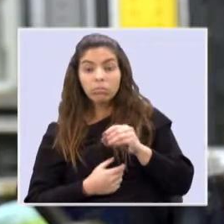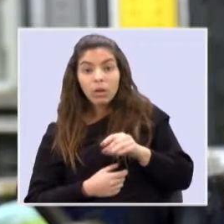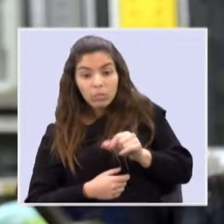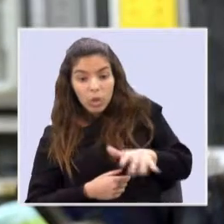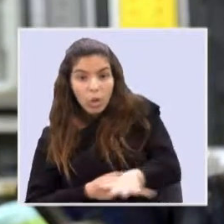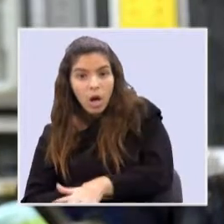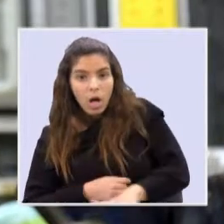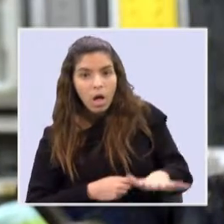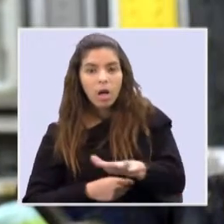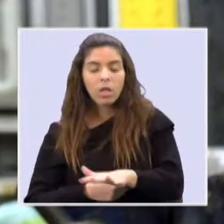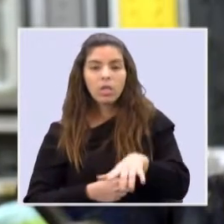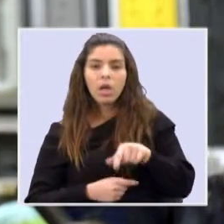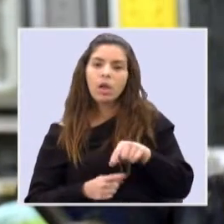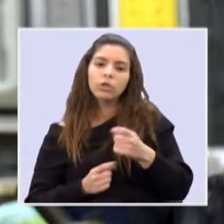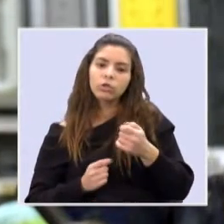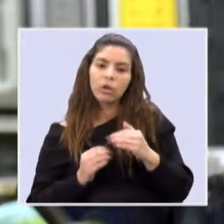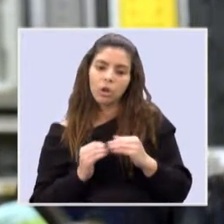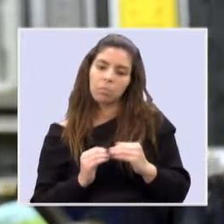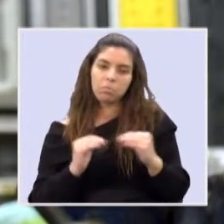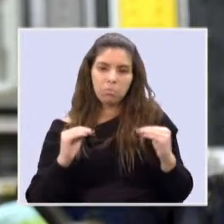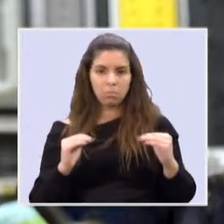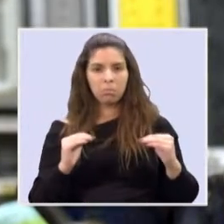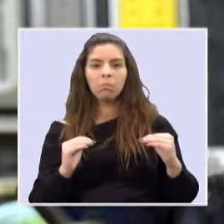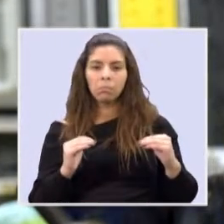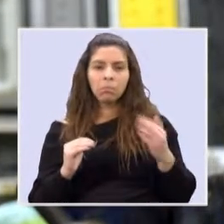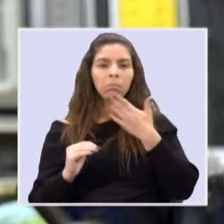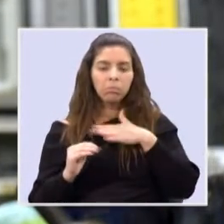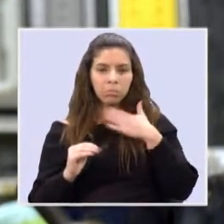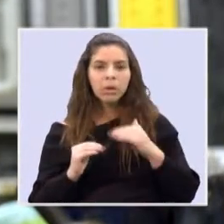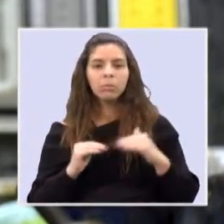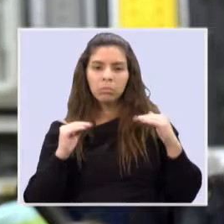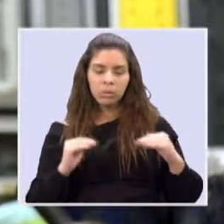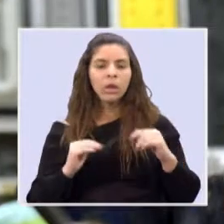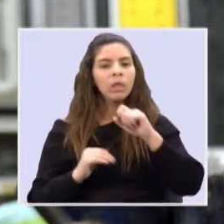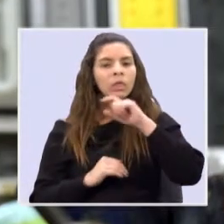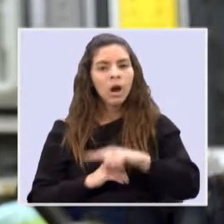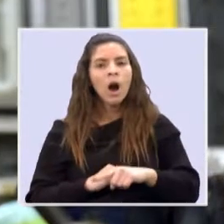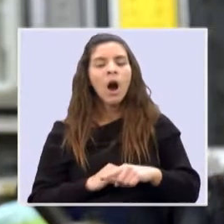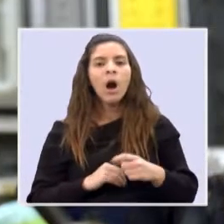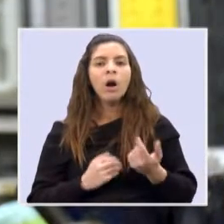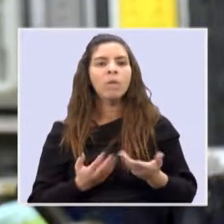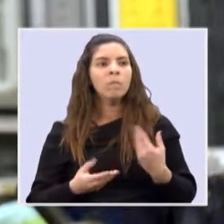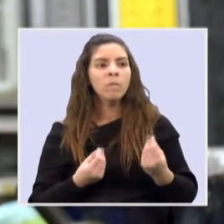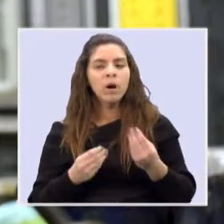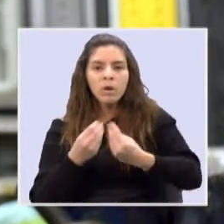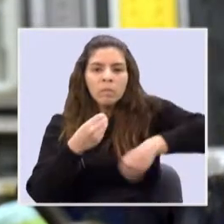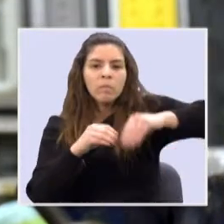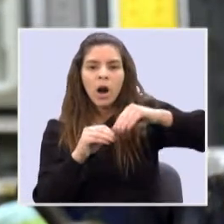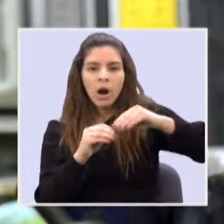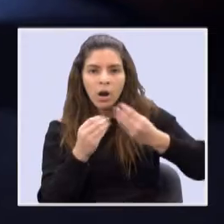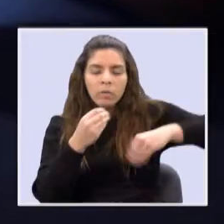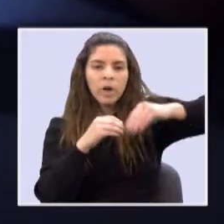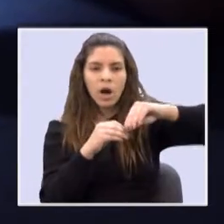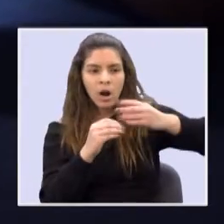local, é um primeiro nível, não é? Que depois pode ser composto.